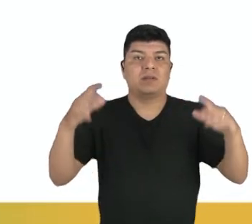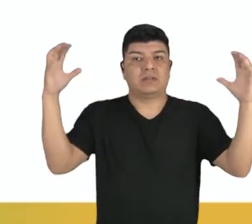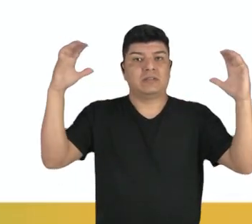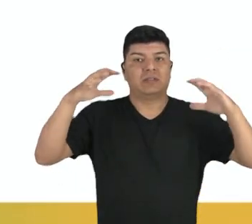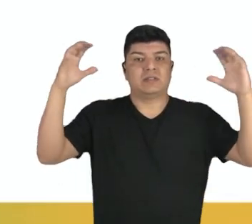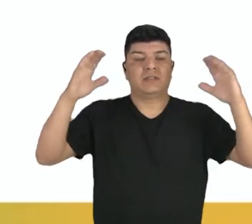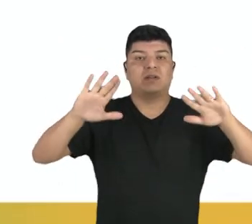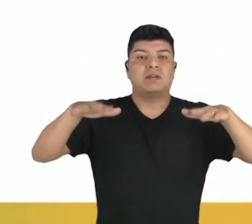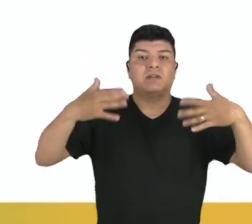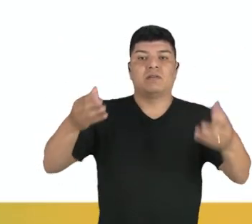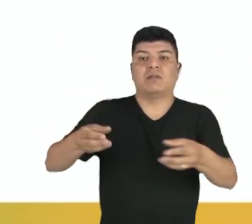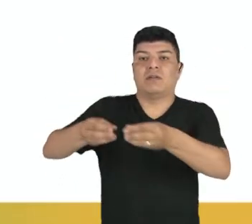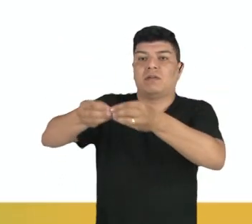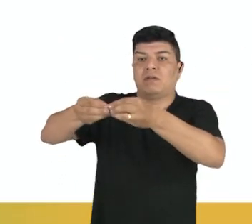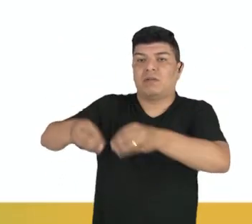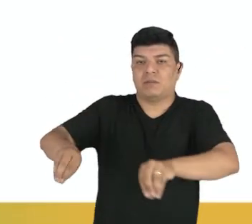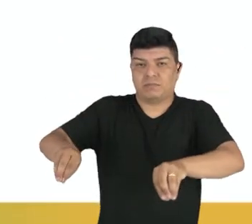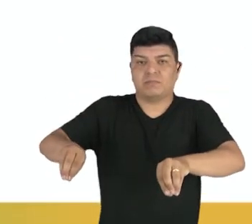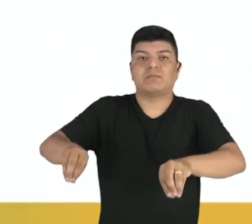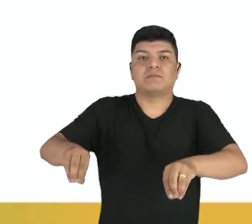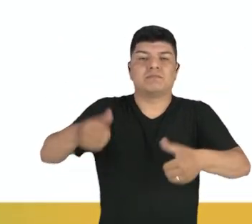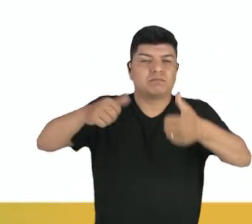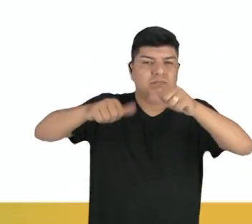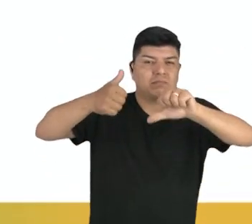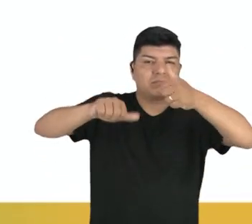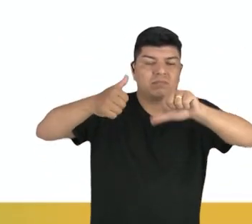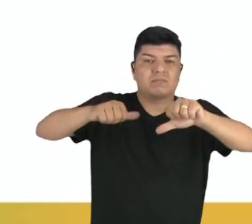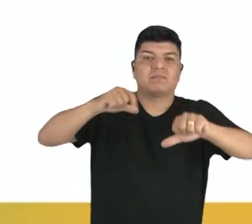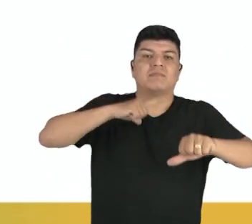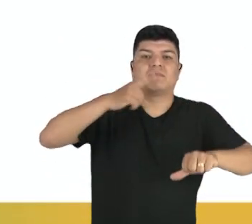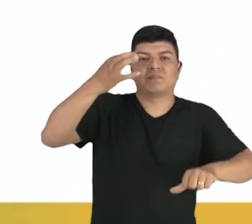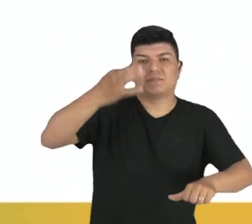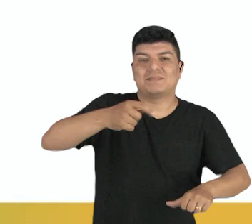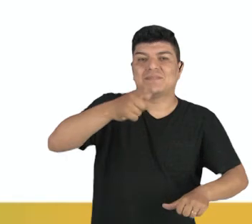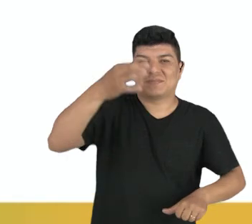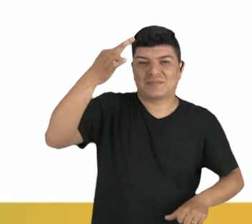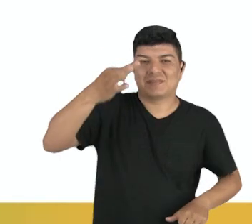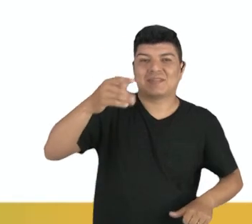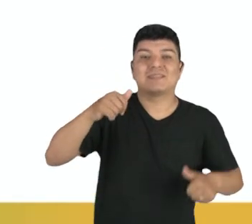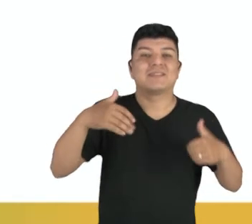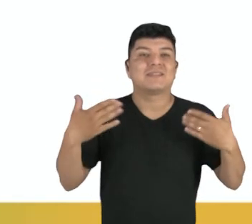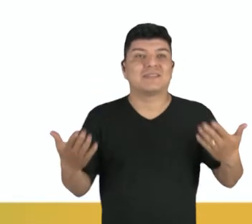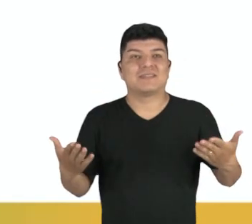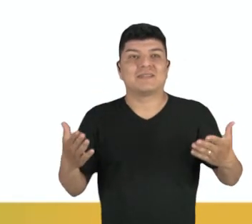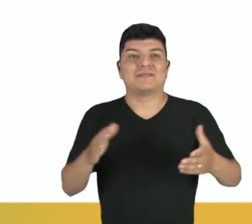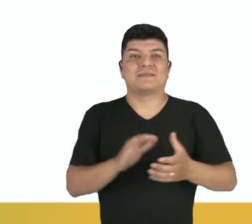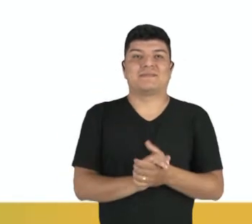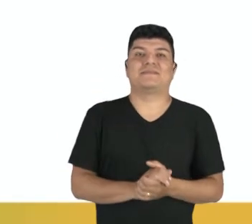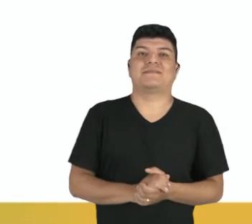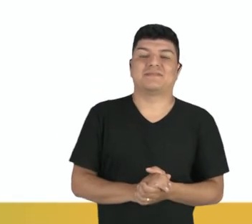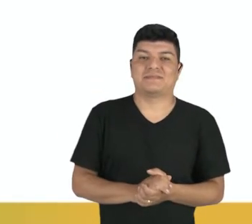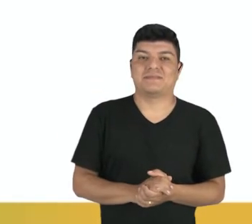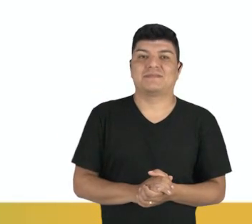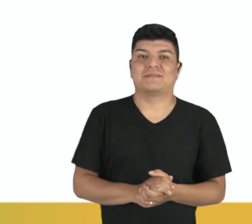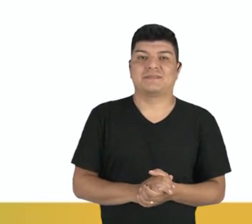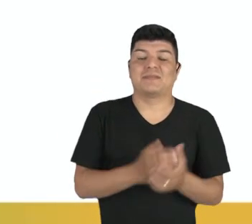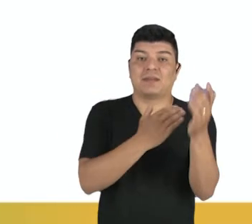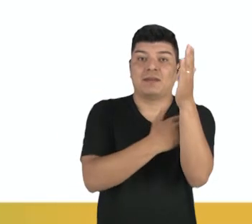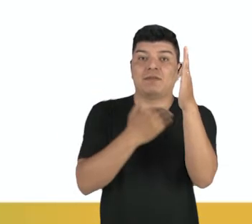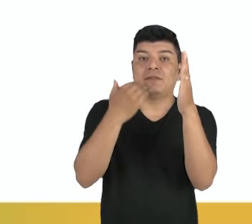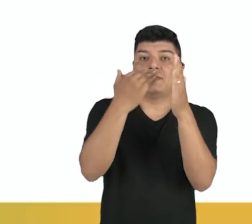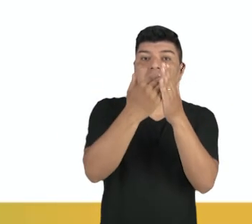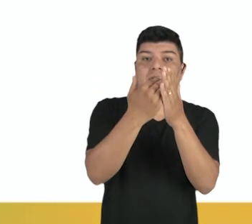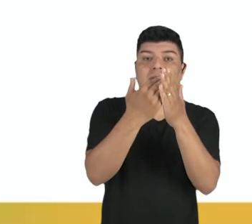uma consequência do efeito estufa? Dá mais uma analisada aí que eu tenho certeza que você vai acertar. Vamos lá? Olha só, aumento